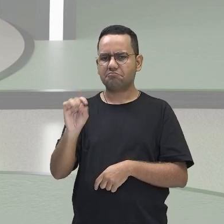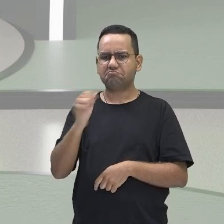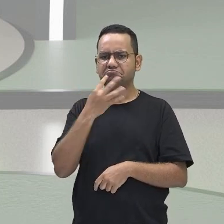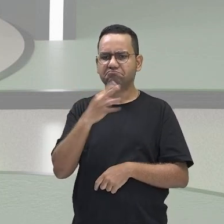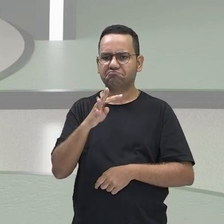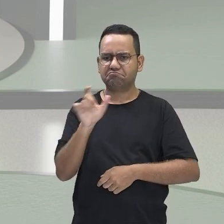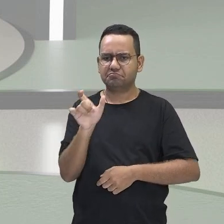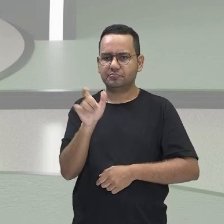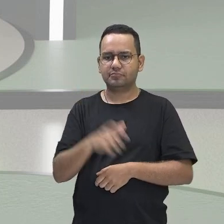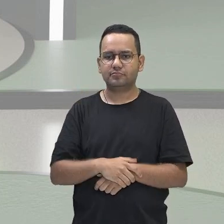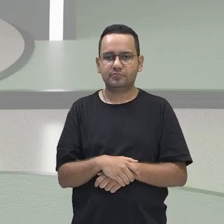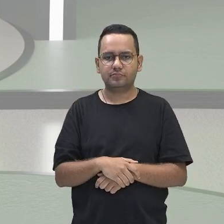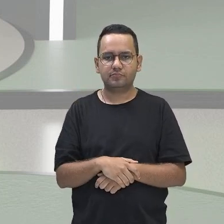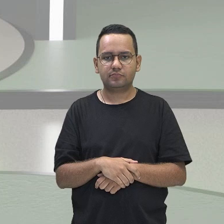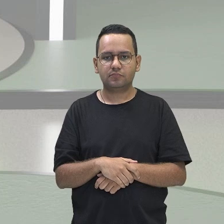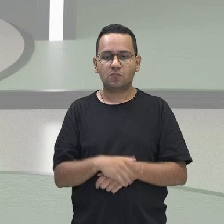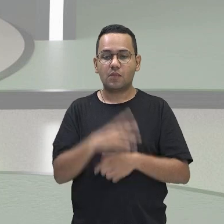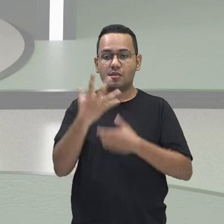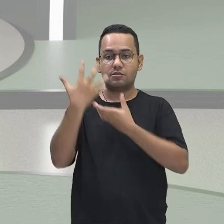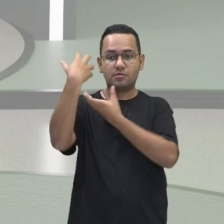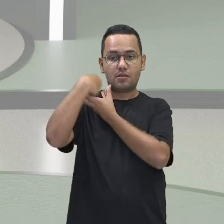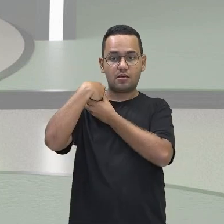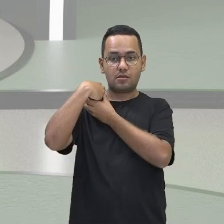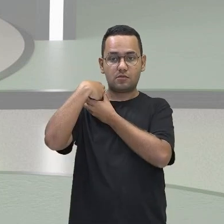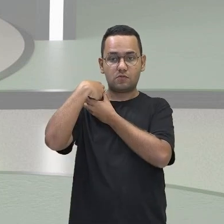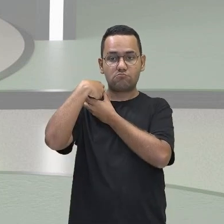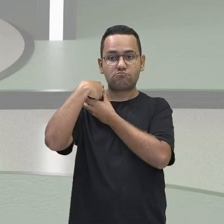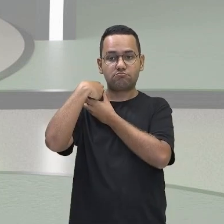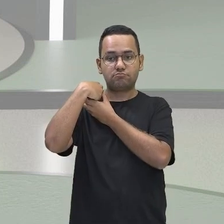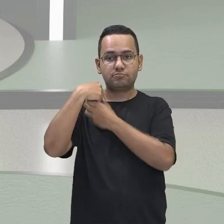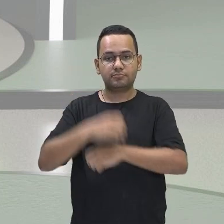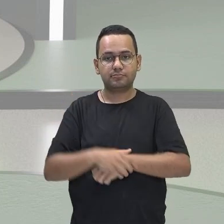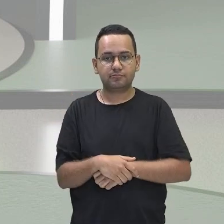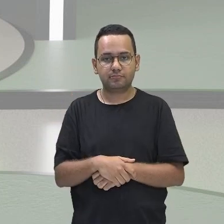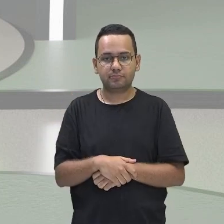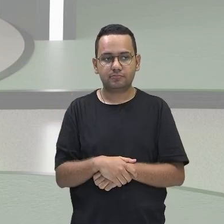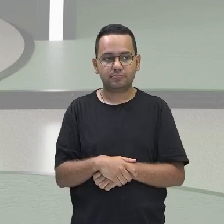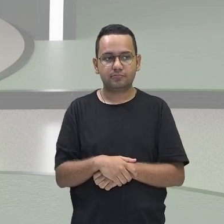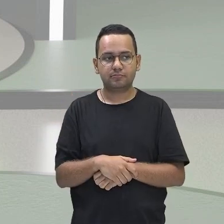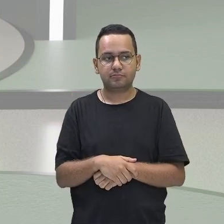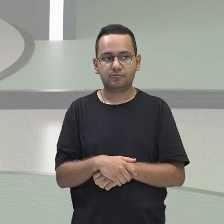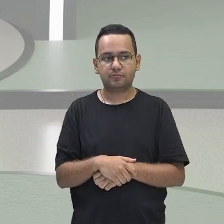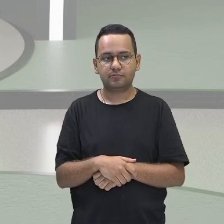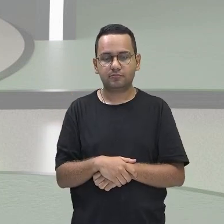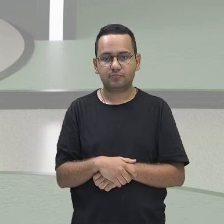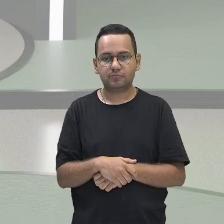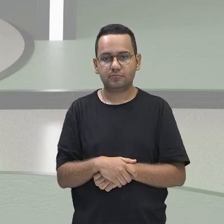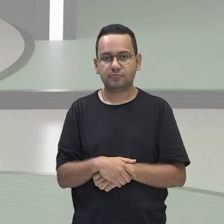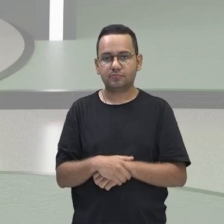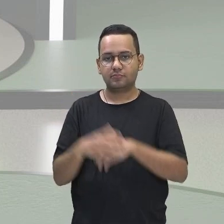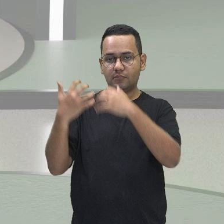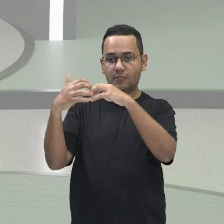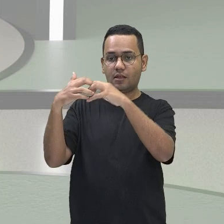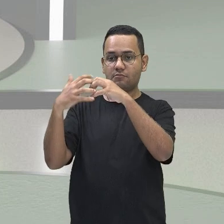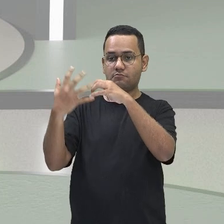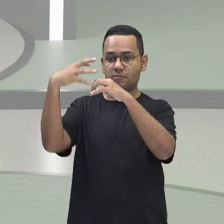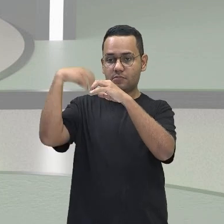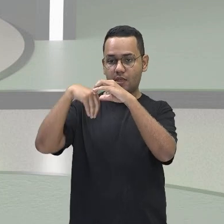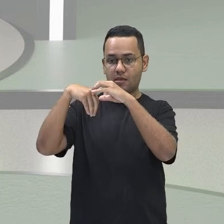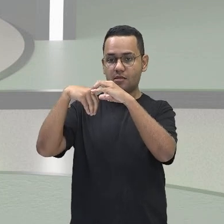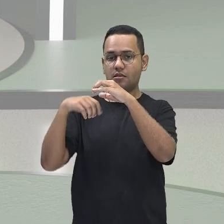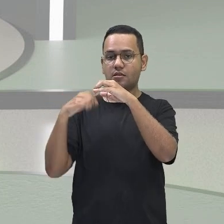Encéfalo é o que vai estar dentro da nossa caixa craniana, que é o quê? O cérebro e o cerebelo.